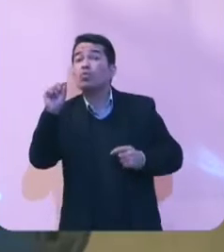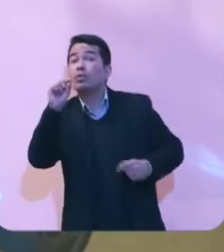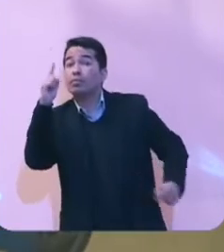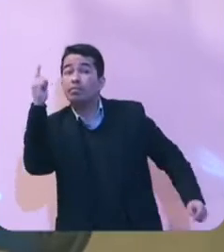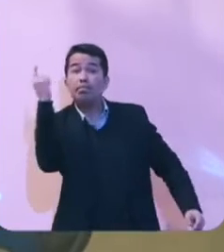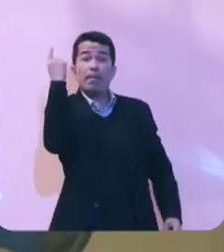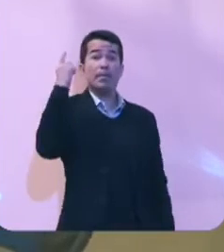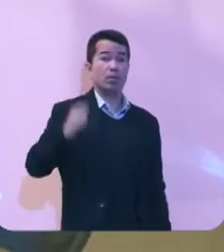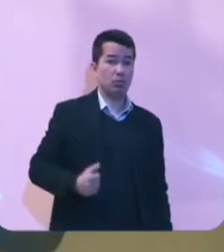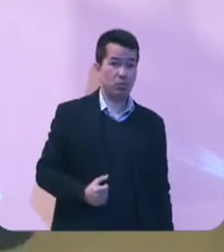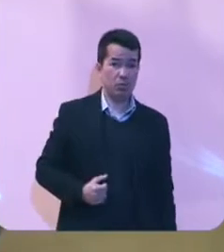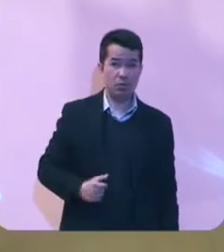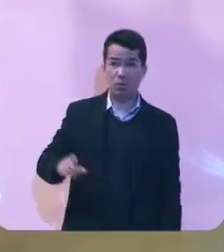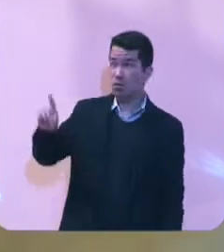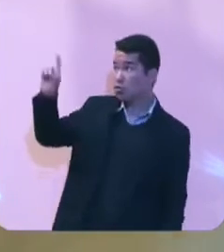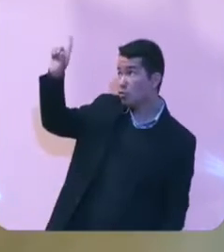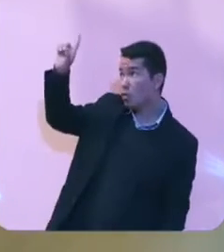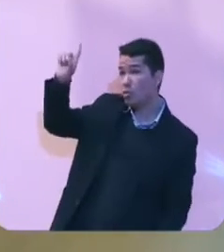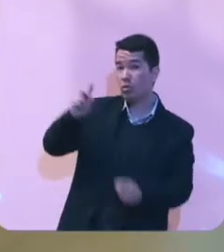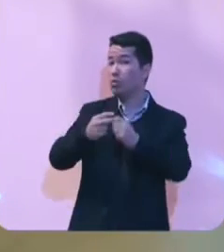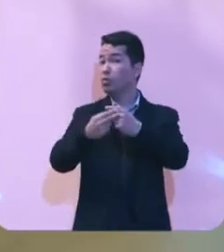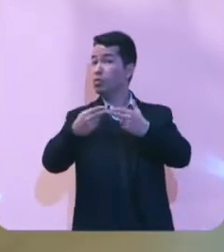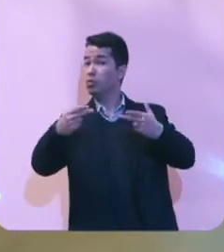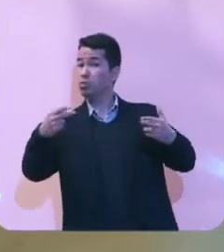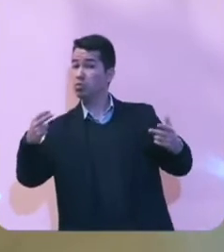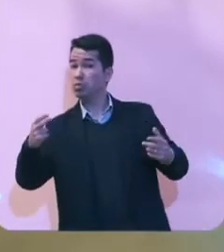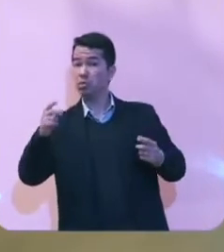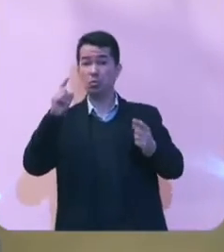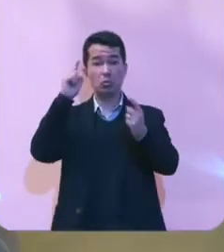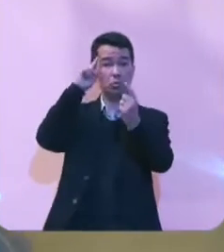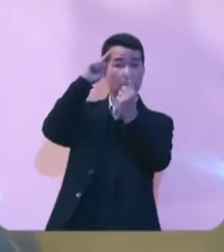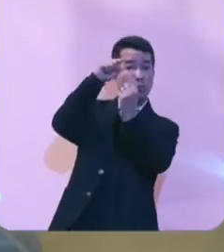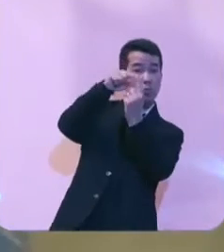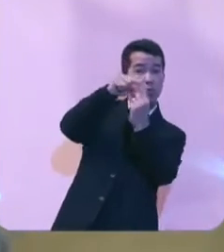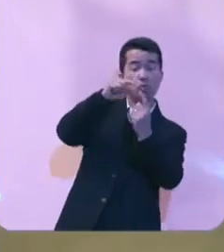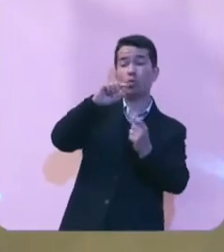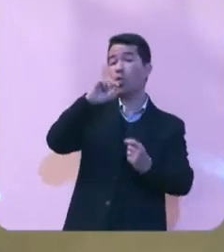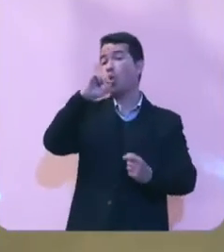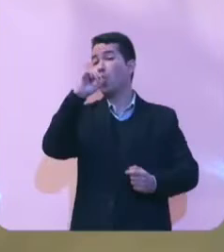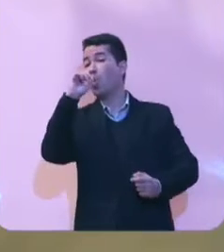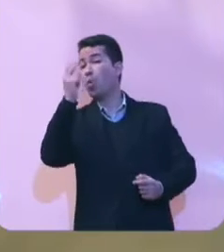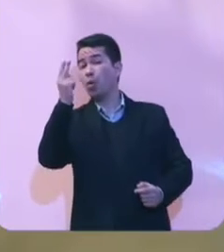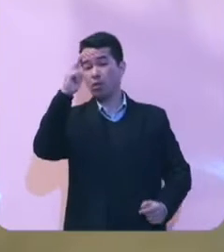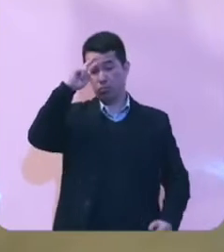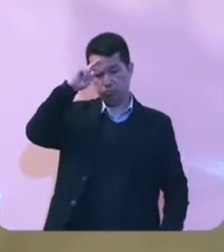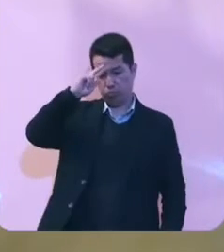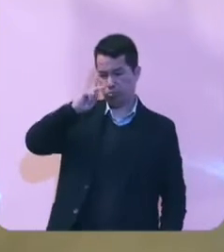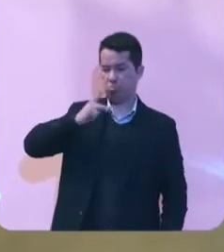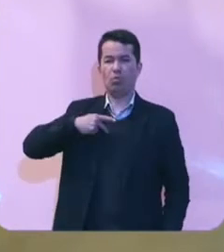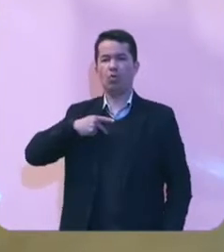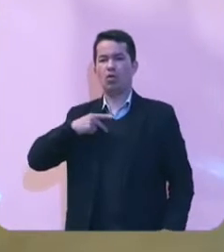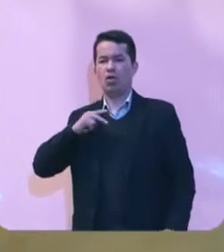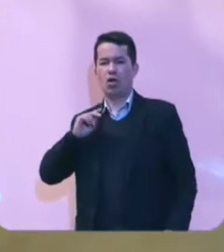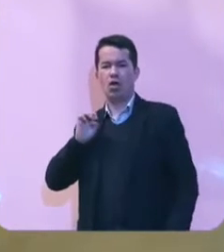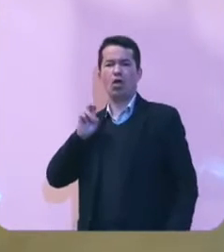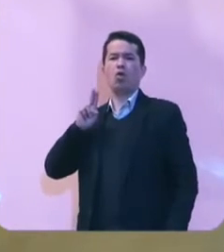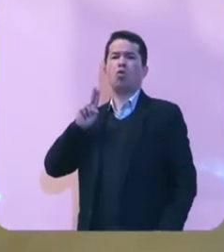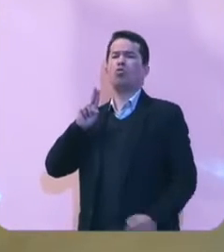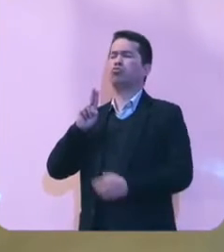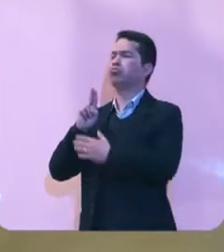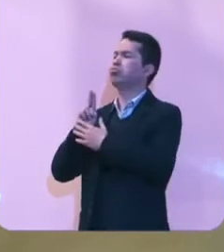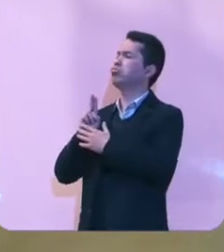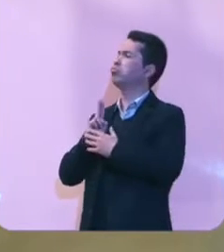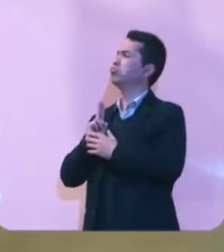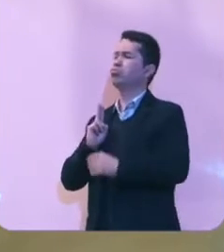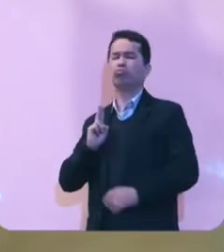teus planos ou em mim mesmo. Sabe, porque quando a gente não tem a visão